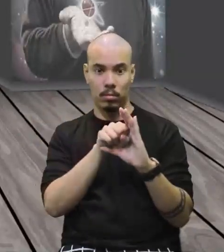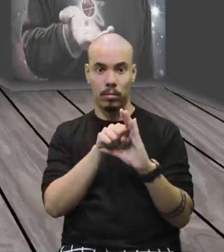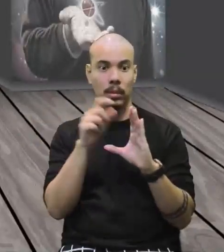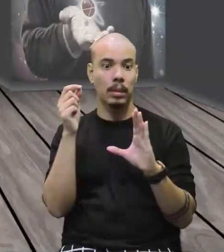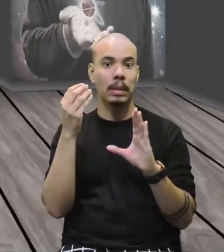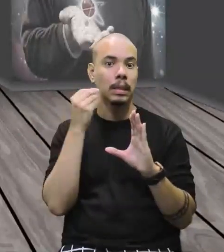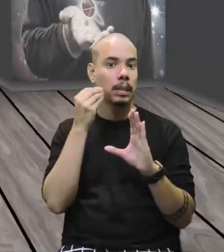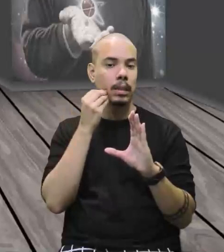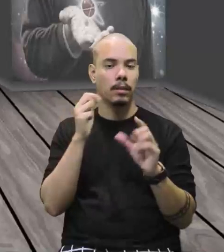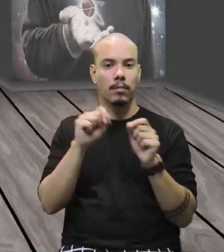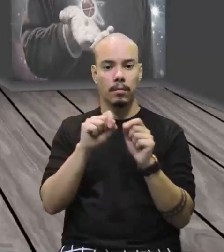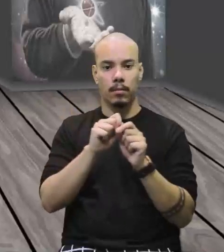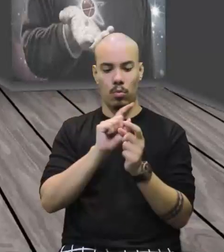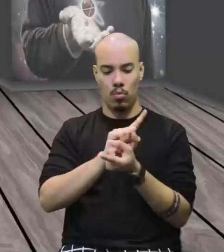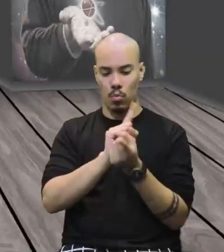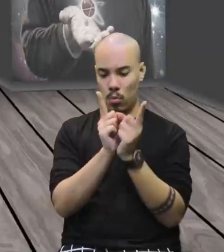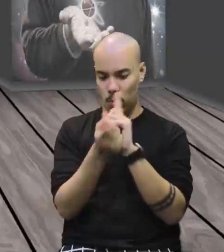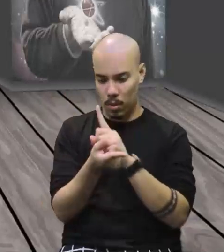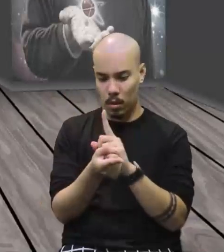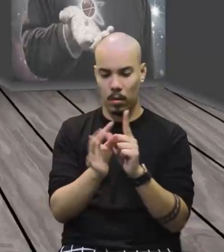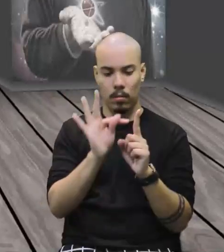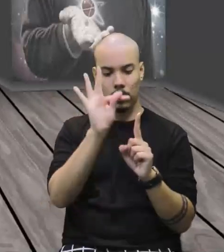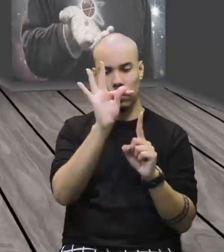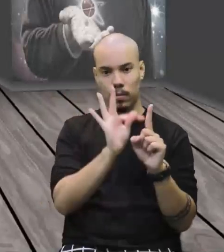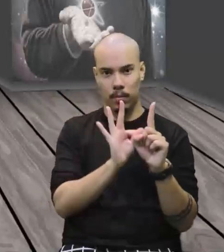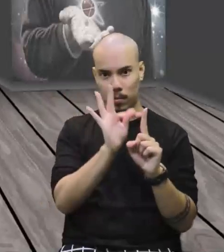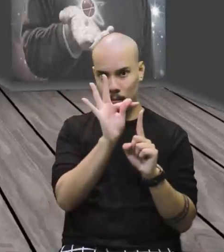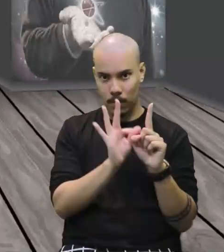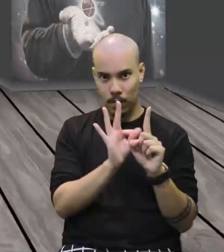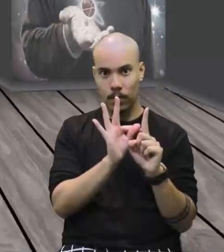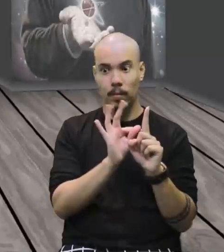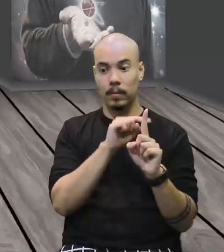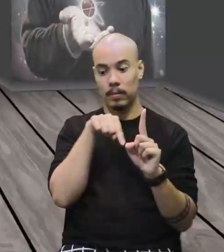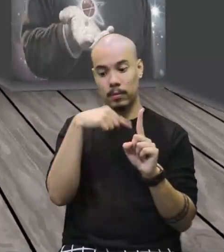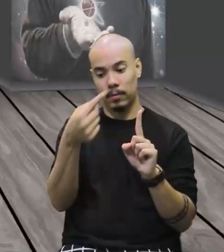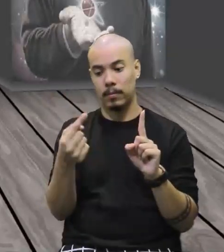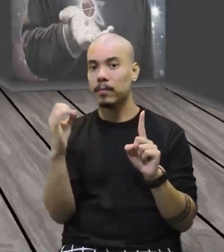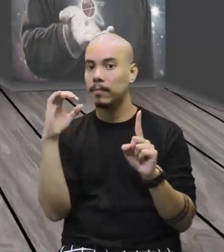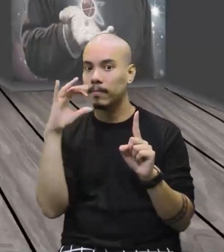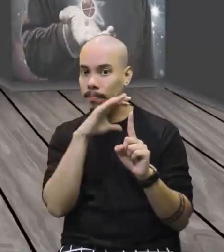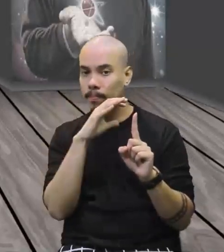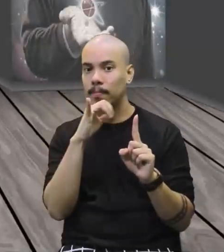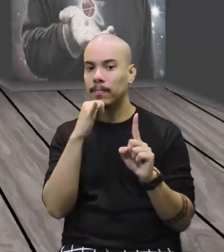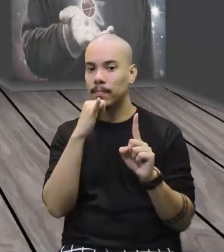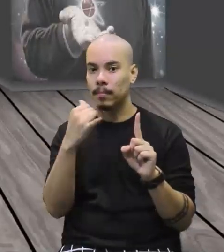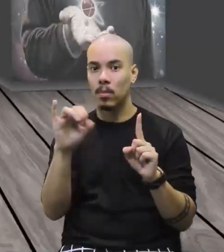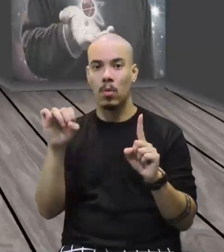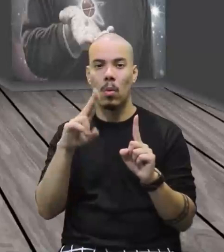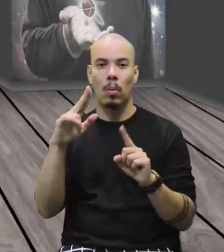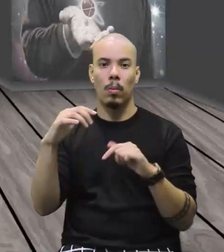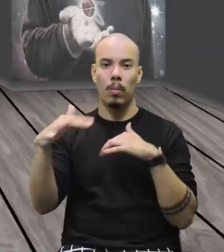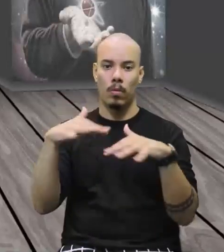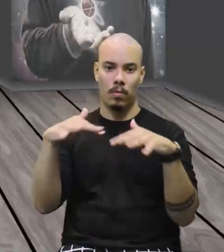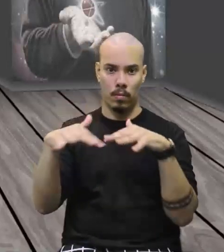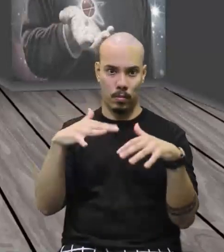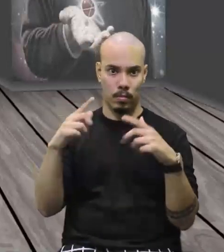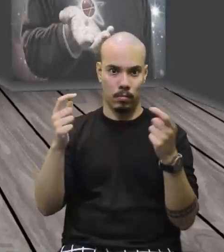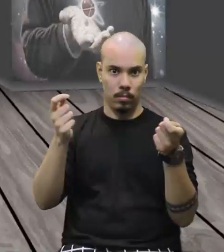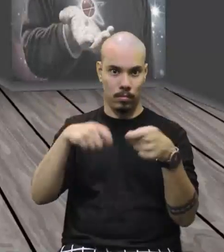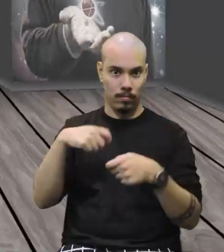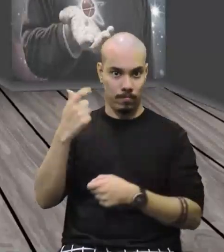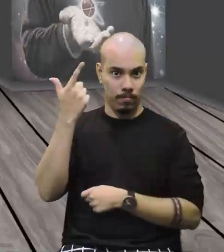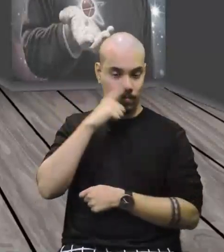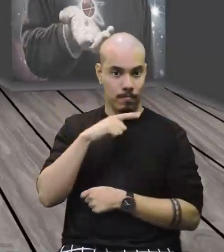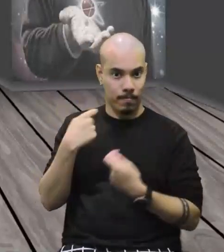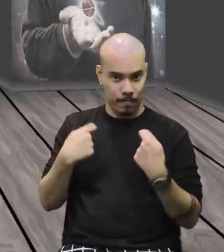né? Justamente. Gerar, no caso, temperatura, gerar calor, né? Energia térmica ou movimento que a gente precisa